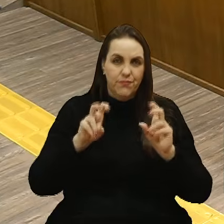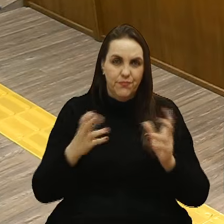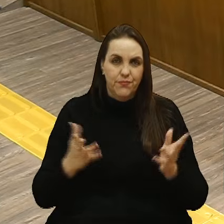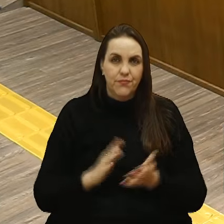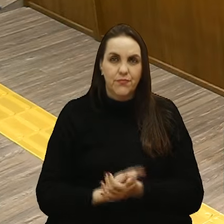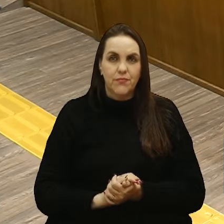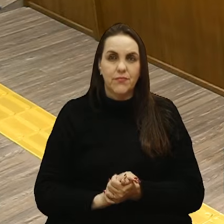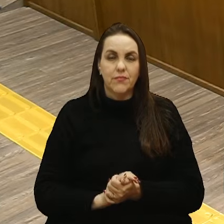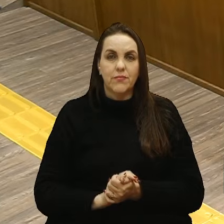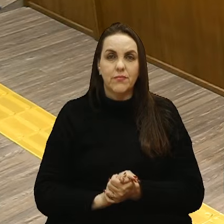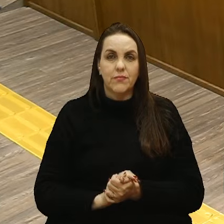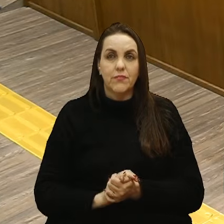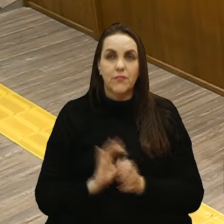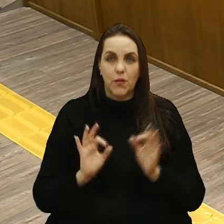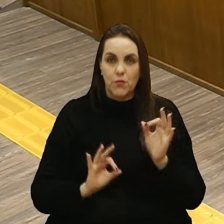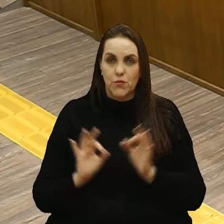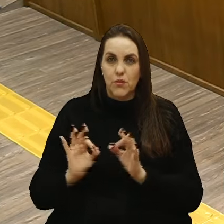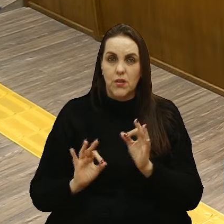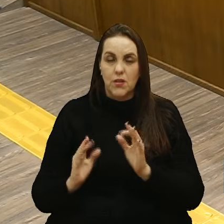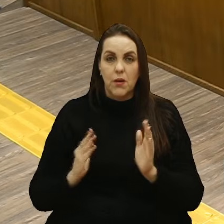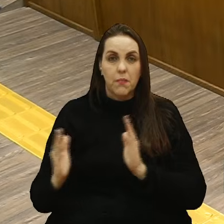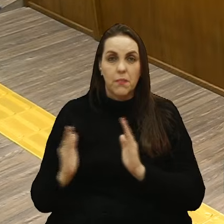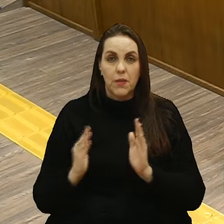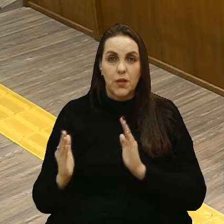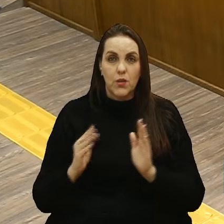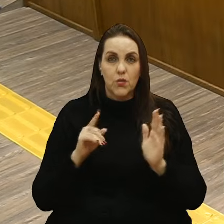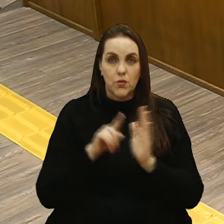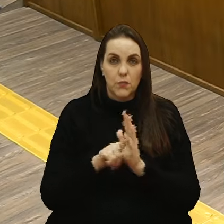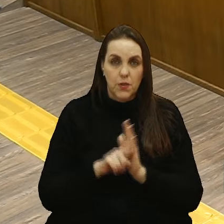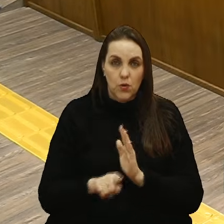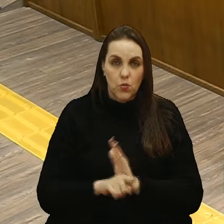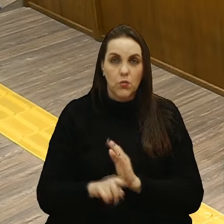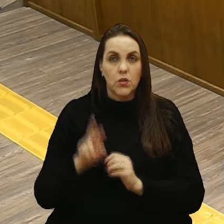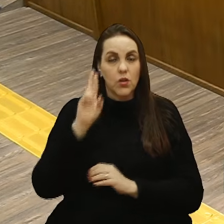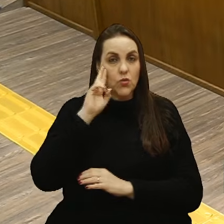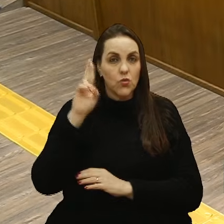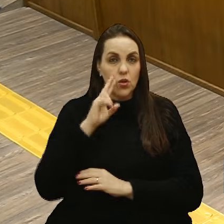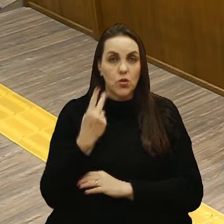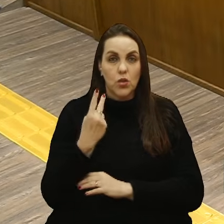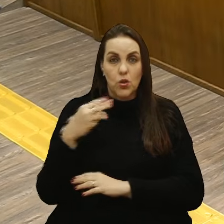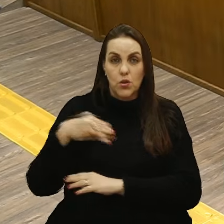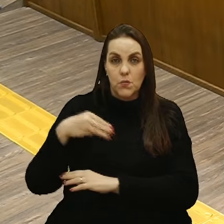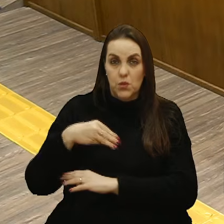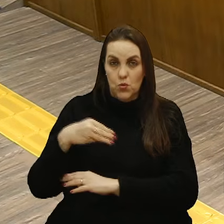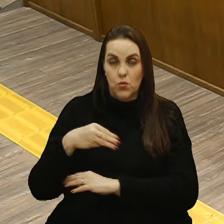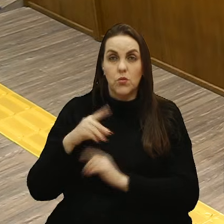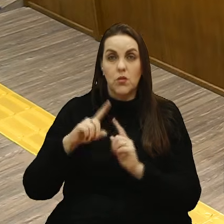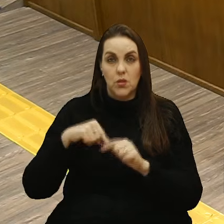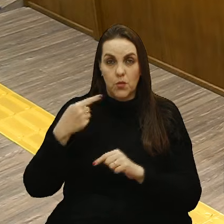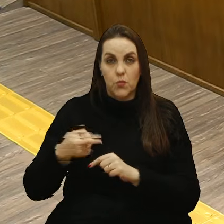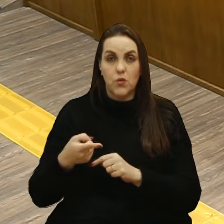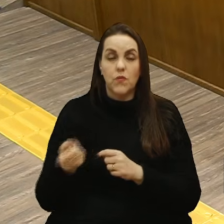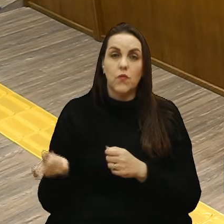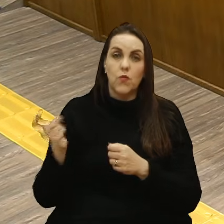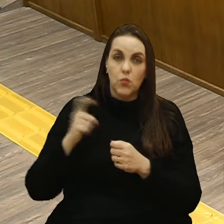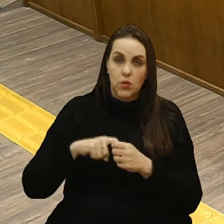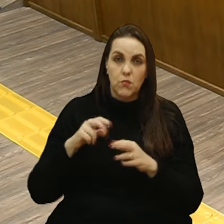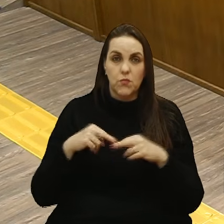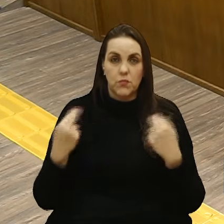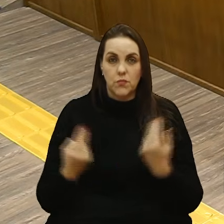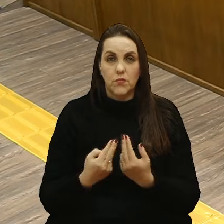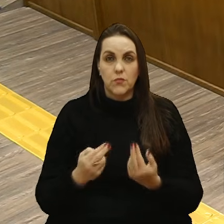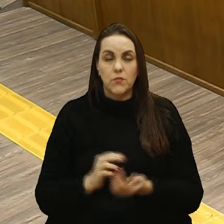vamos organizar. Nós já encerramos o período das perguntas, agora então o diretor tem mais 2 minutos e depois nós vamos retomar a nossa sessão.